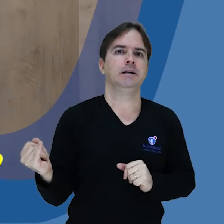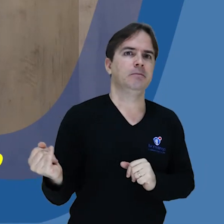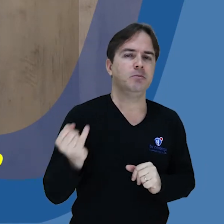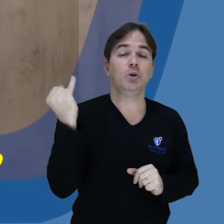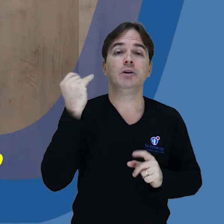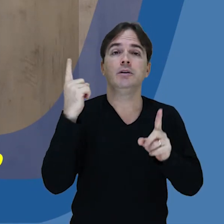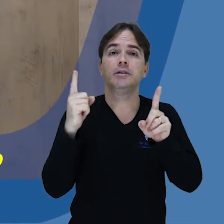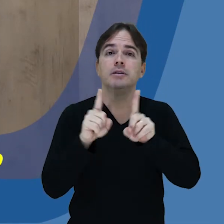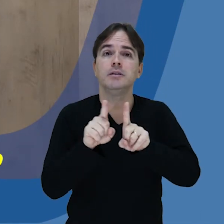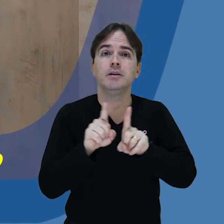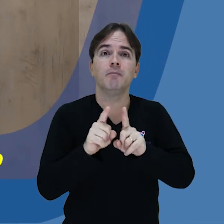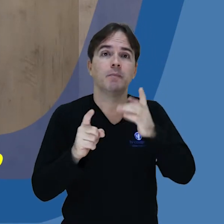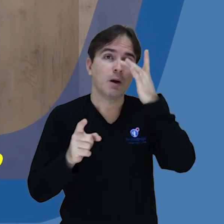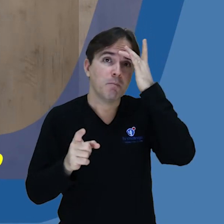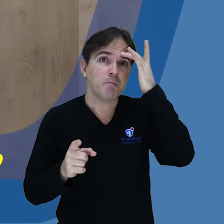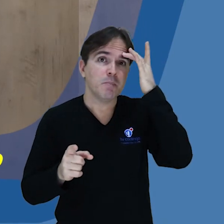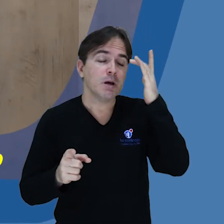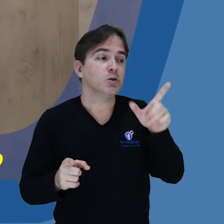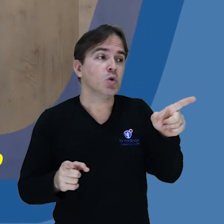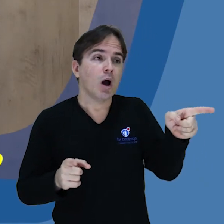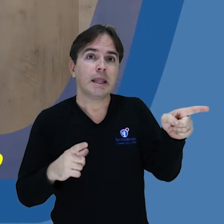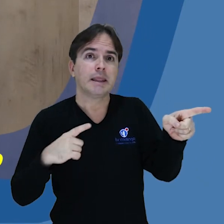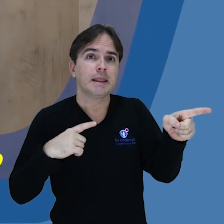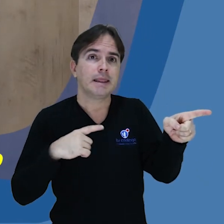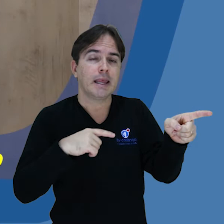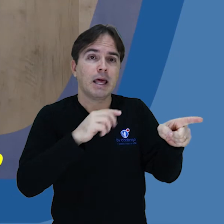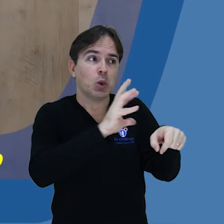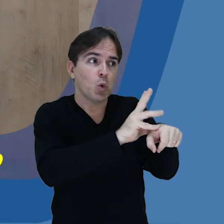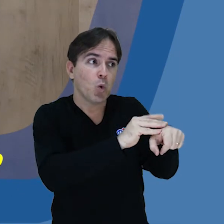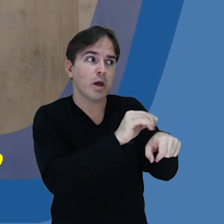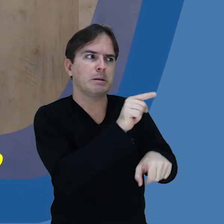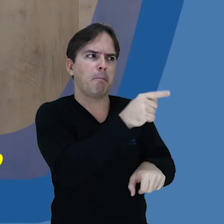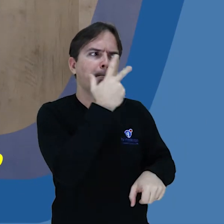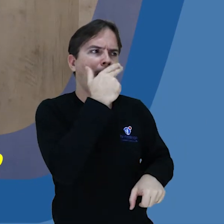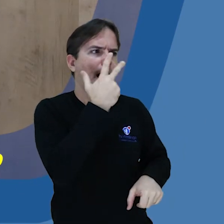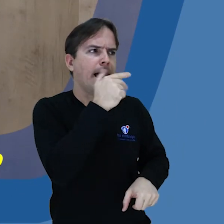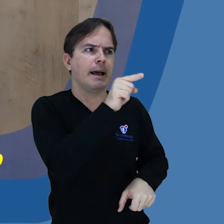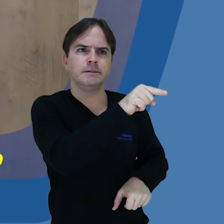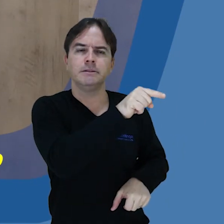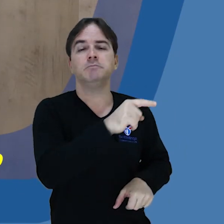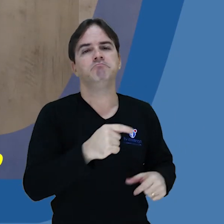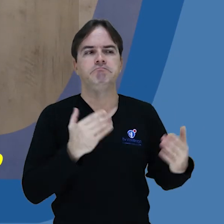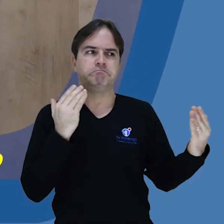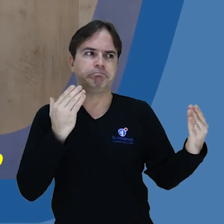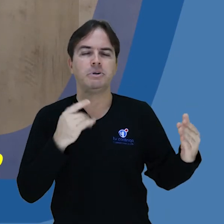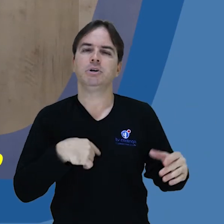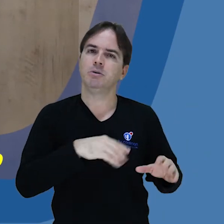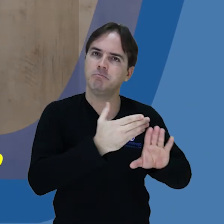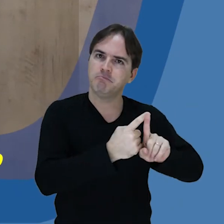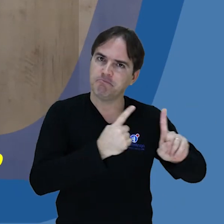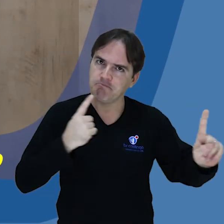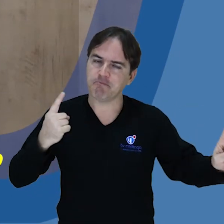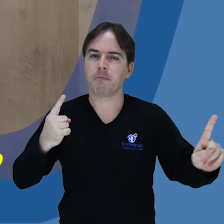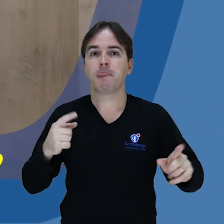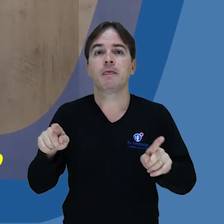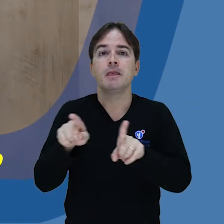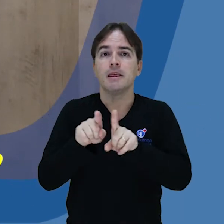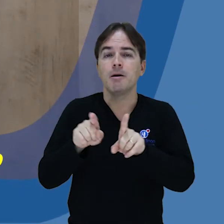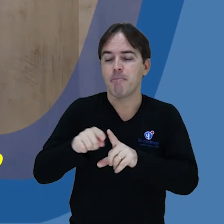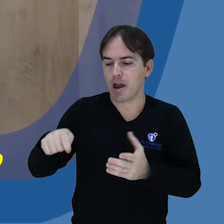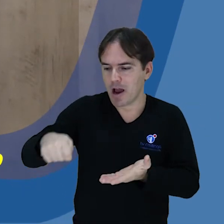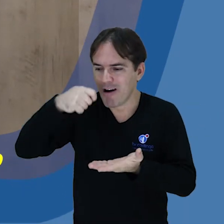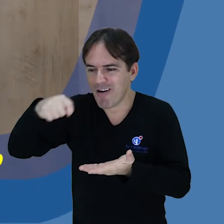muito próximo com pessoas que estejam apresentando algum sintoma, tá? Dentro de casa, inclusive, utilizar máscara, não compartilhar talheres,